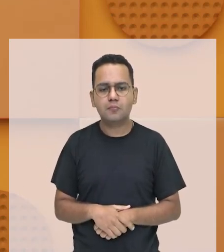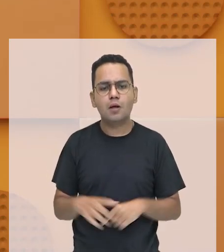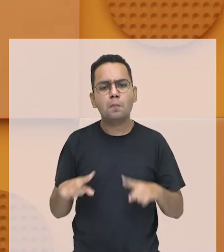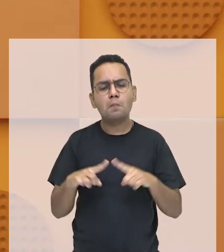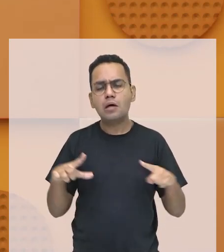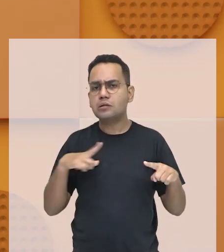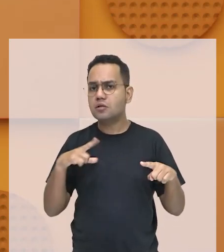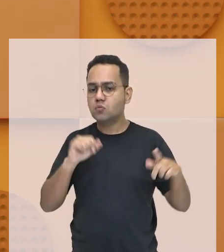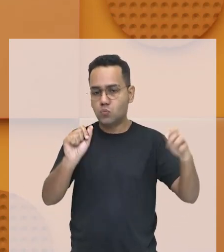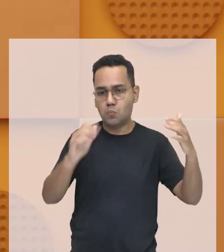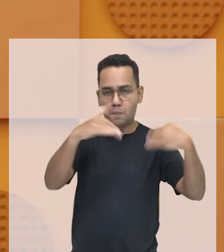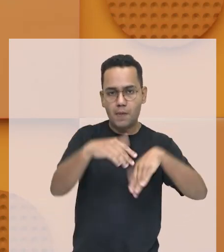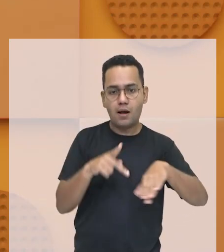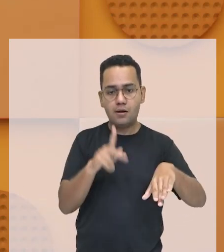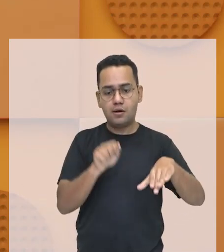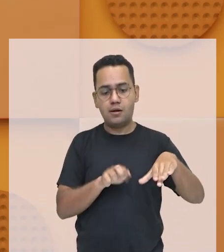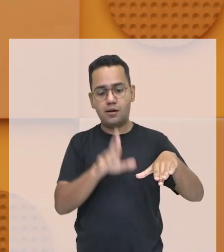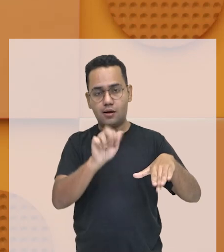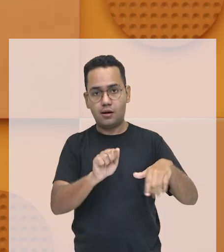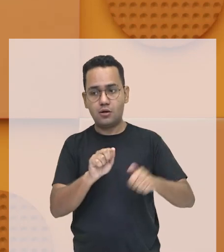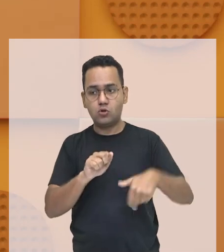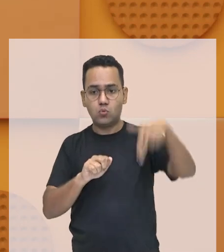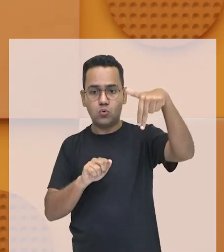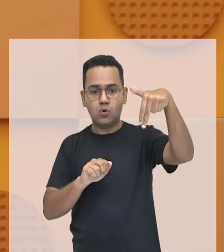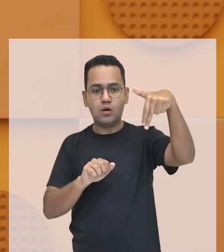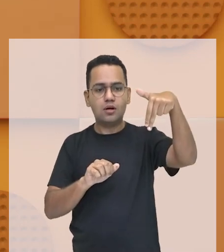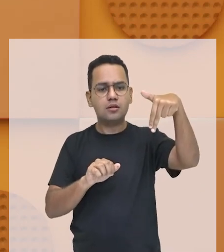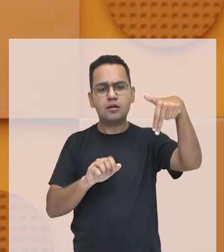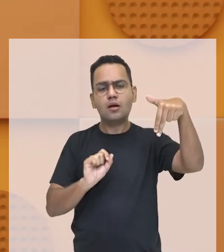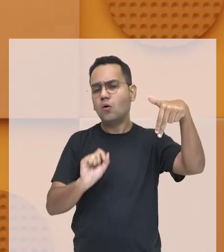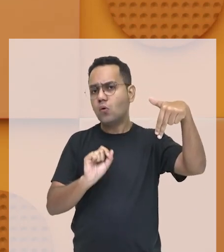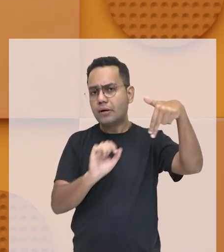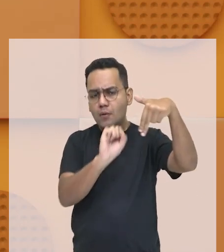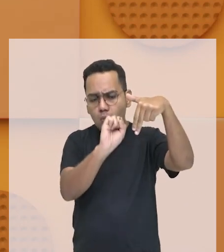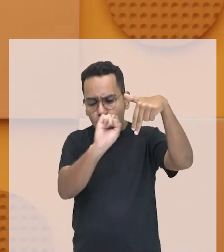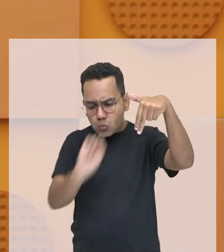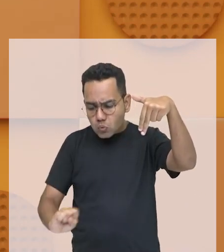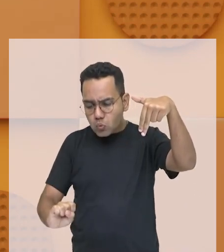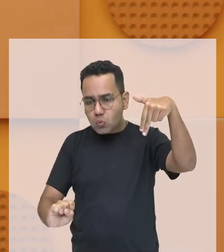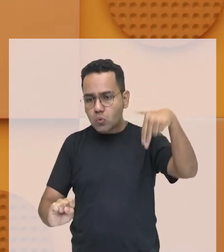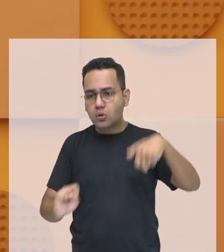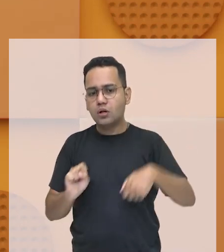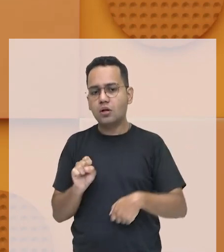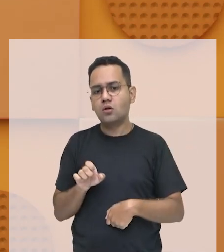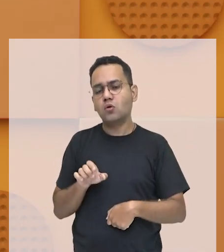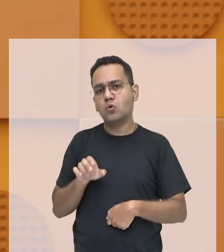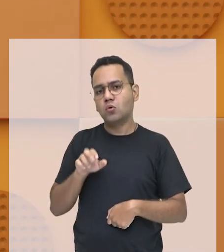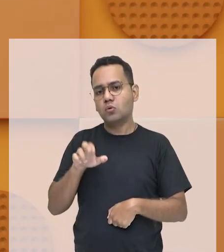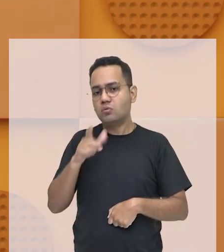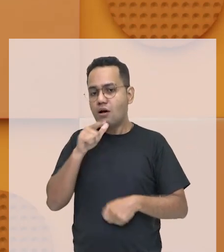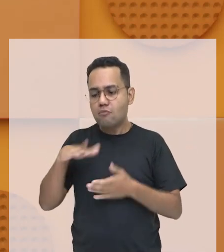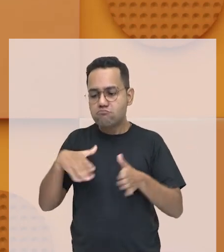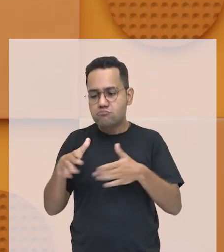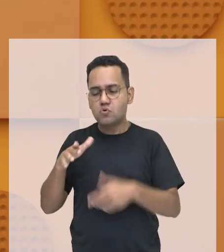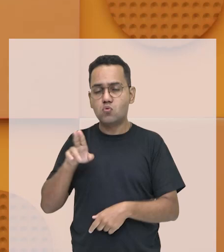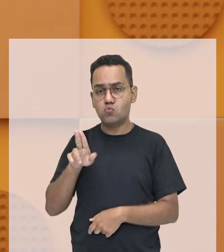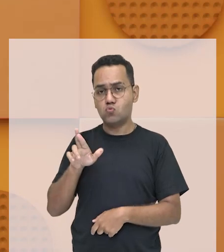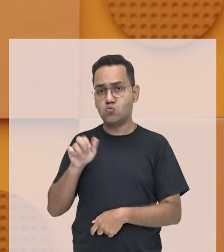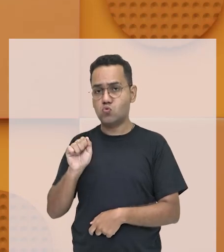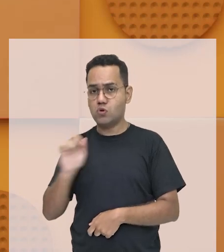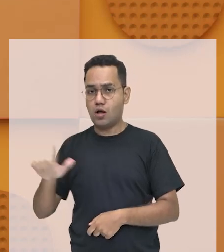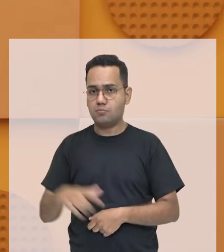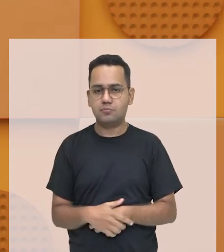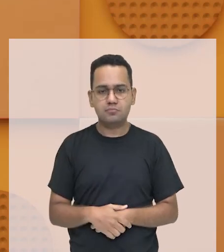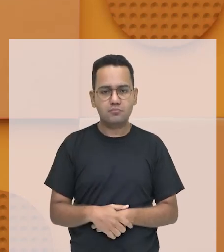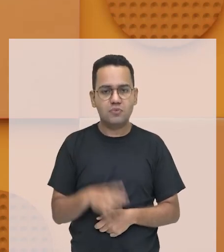de Kara, no norte, até o rio Ural, no sul, naquele sentido que nós vimos ali